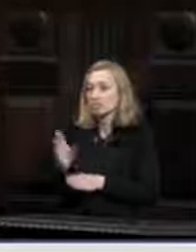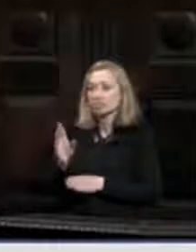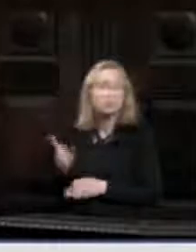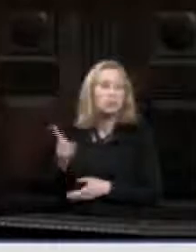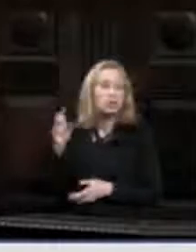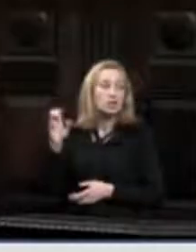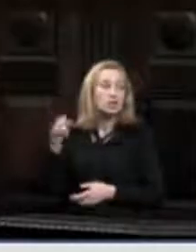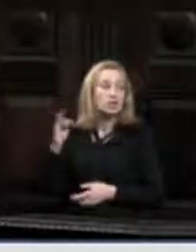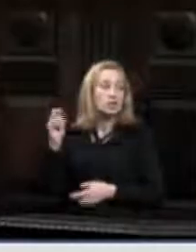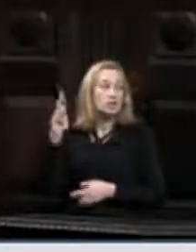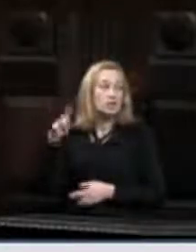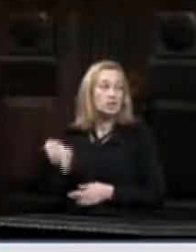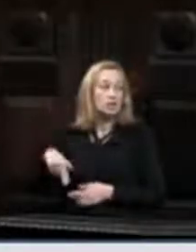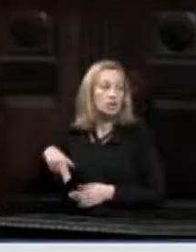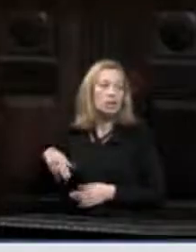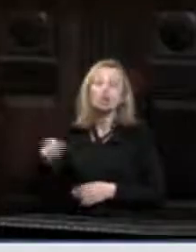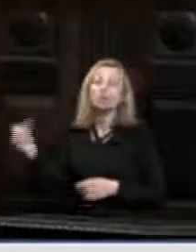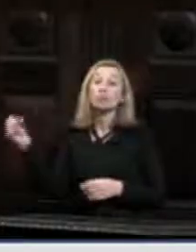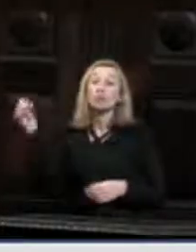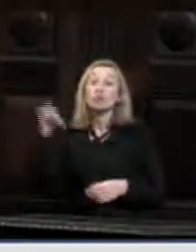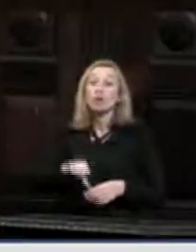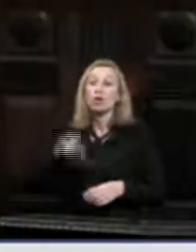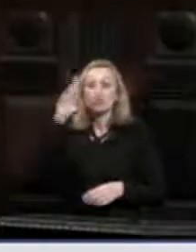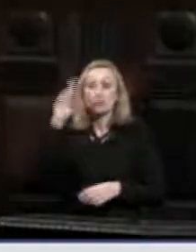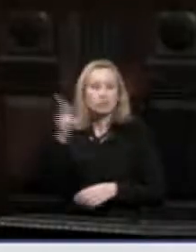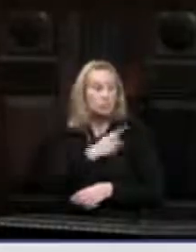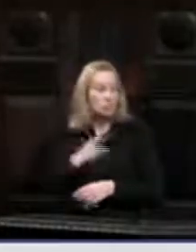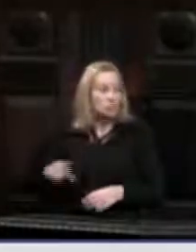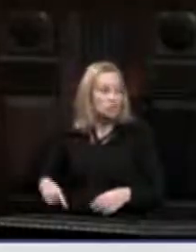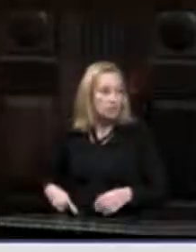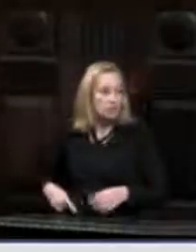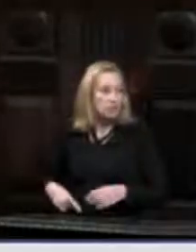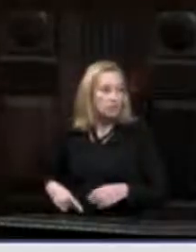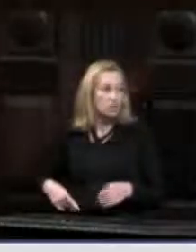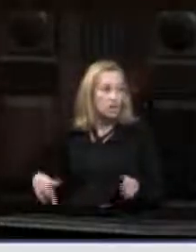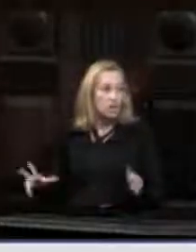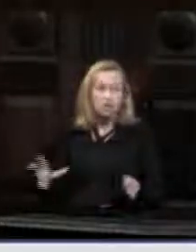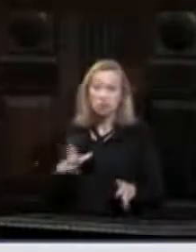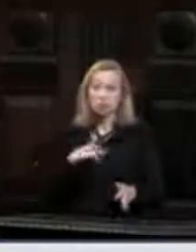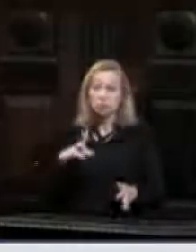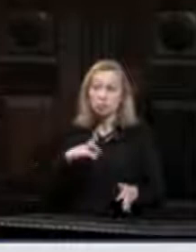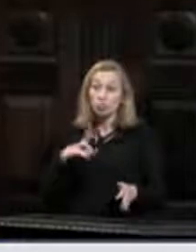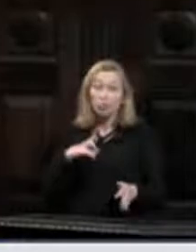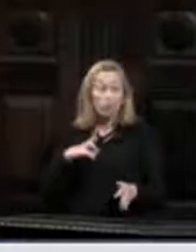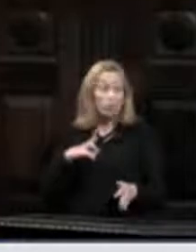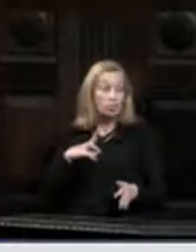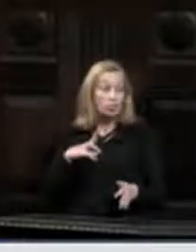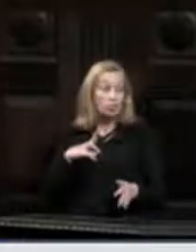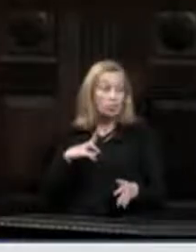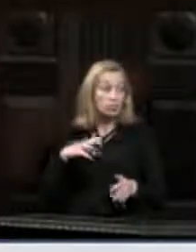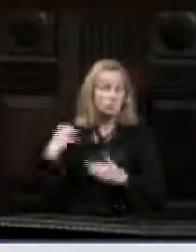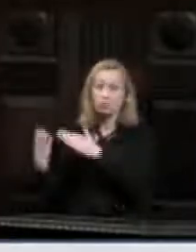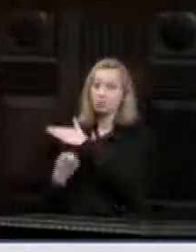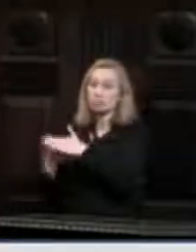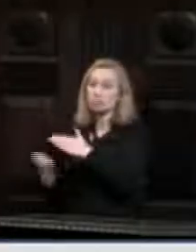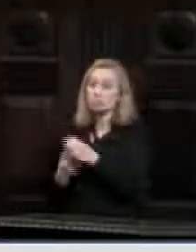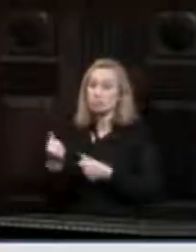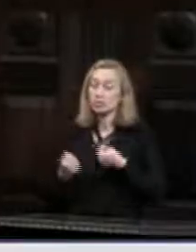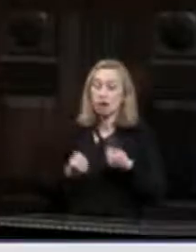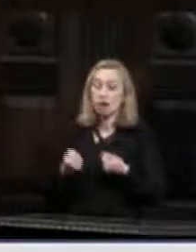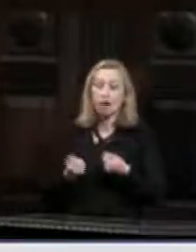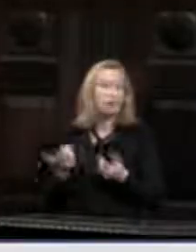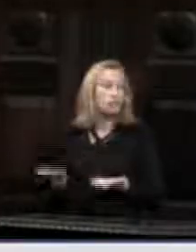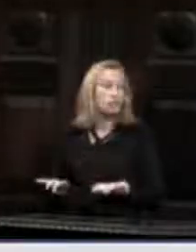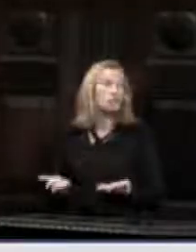é pior, senhor presidente, uma promiscuidade também com as próprias concessionárias. Aqui já houve um caso de